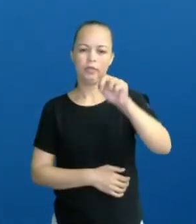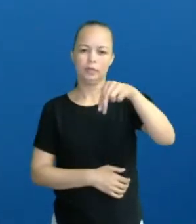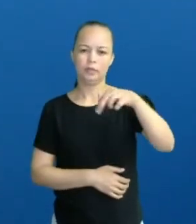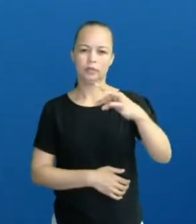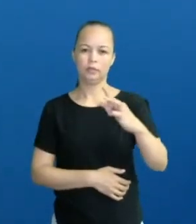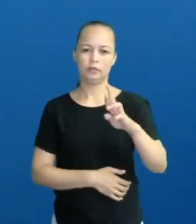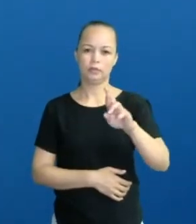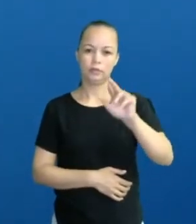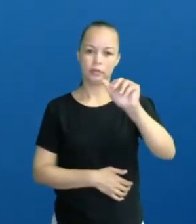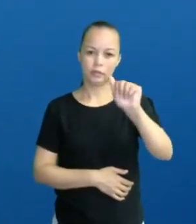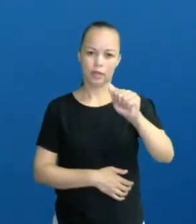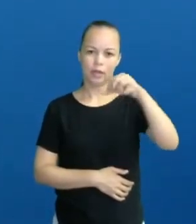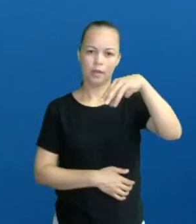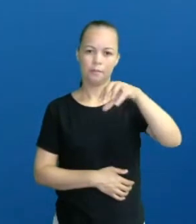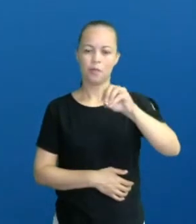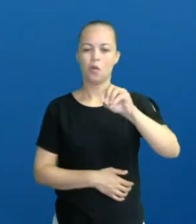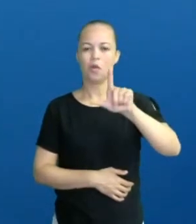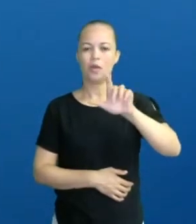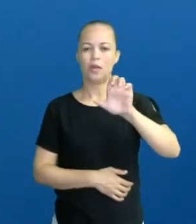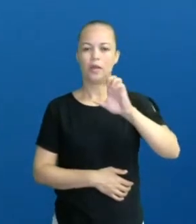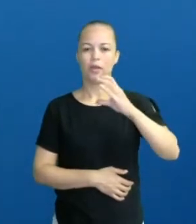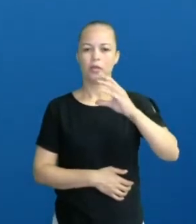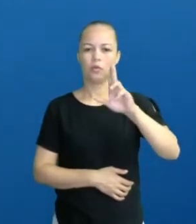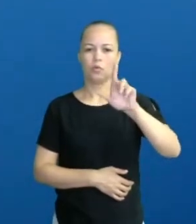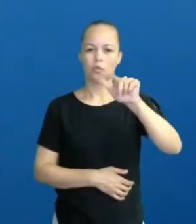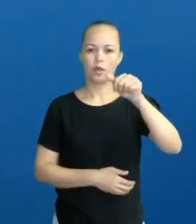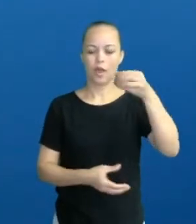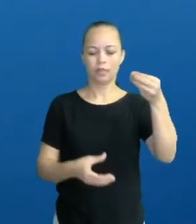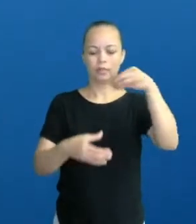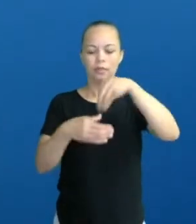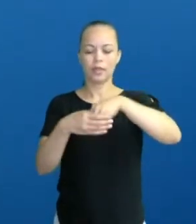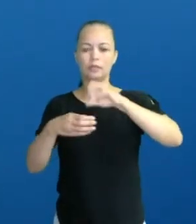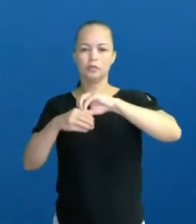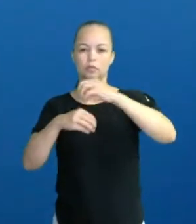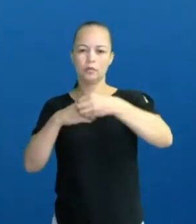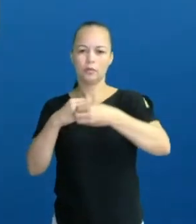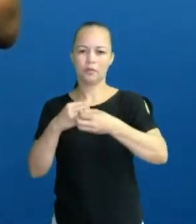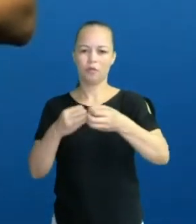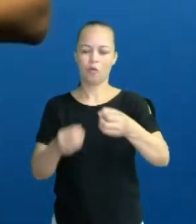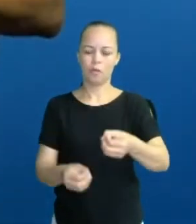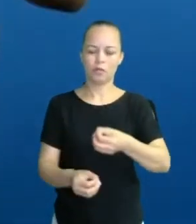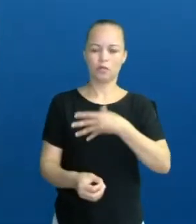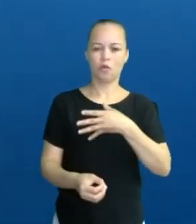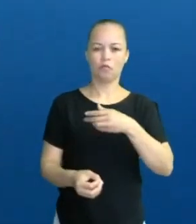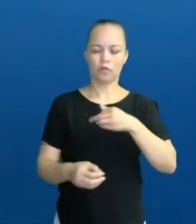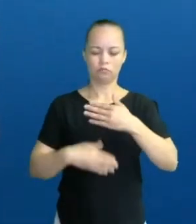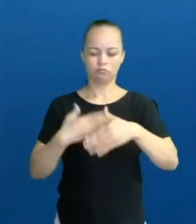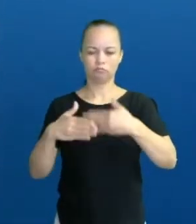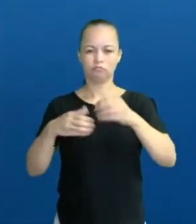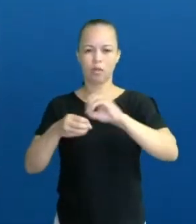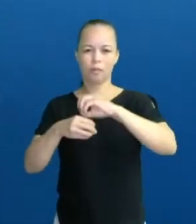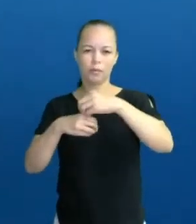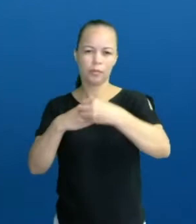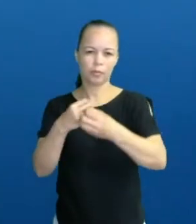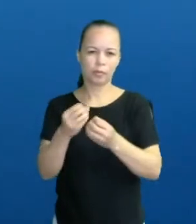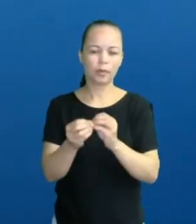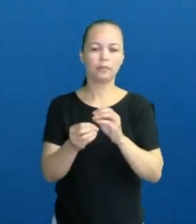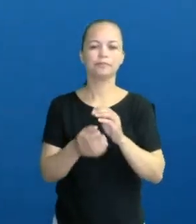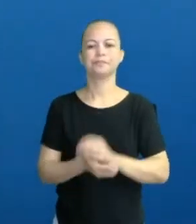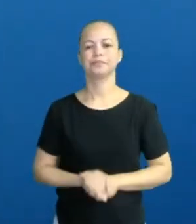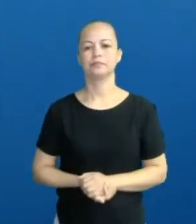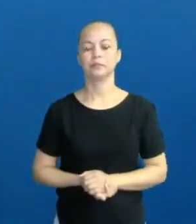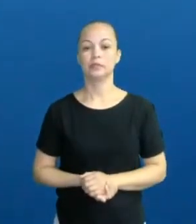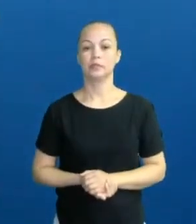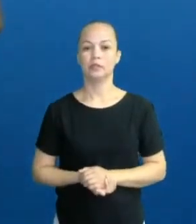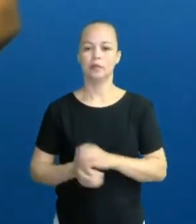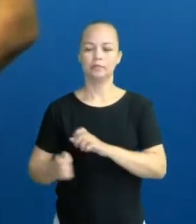intramoleculares. Foi dentro dessa molécula para formar novas espécies de molécula. Produção, para a gente fortalecer mais